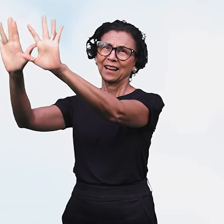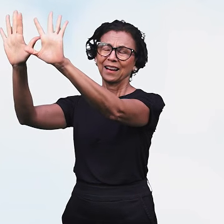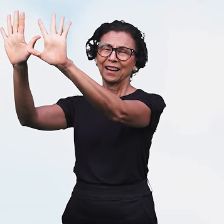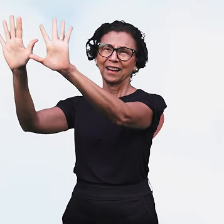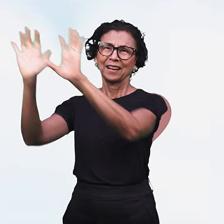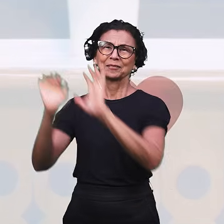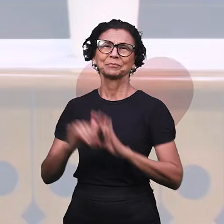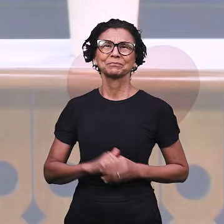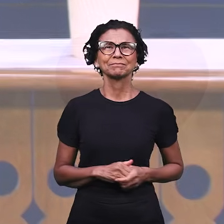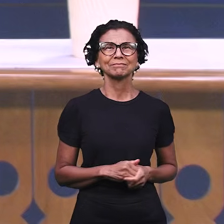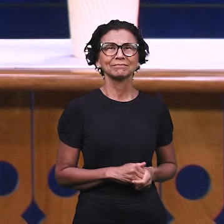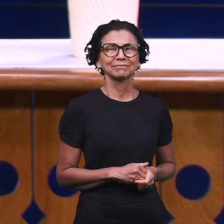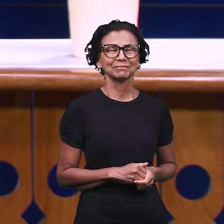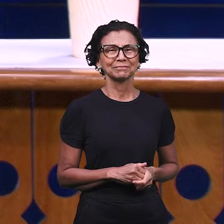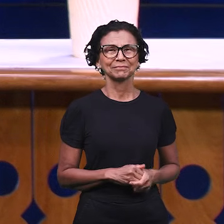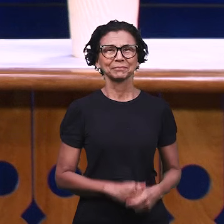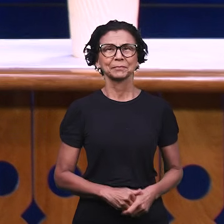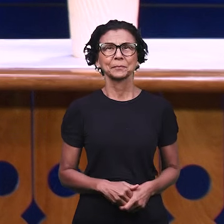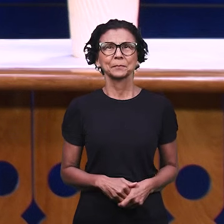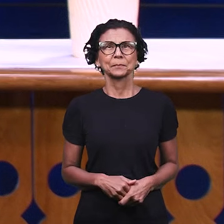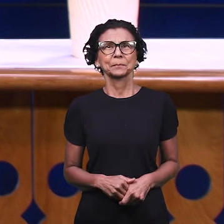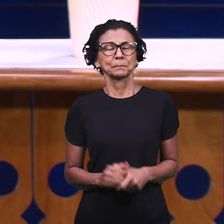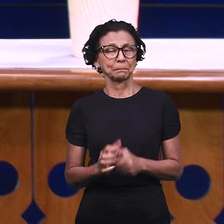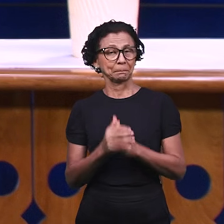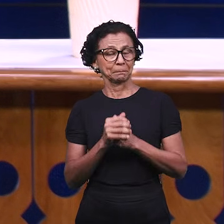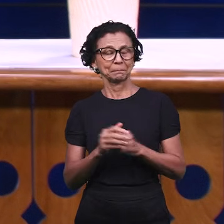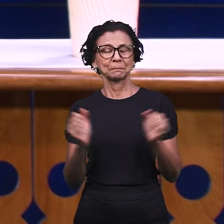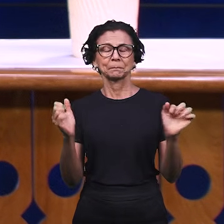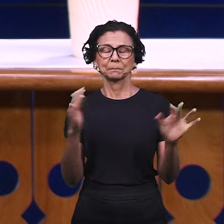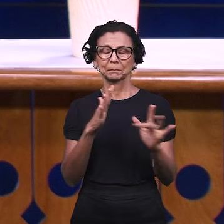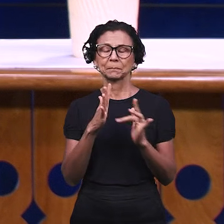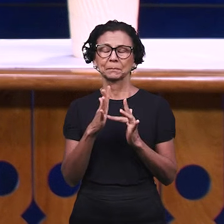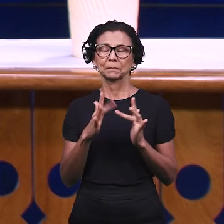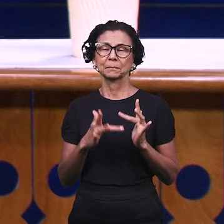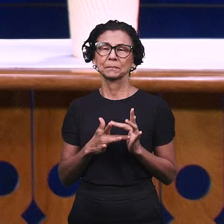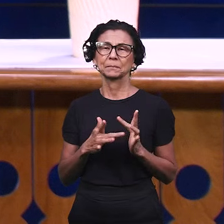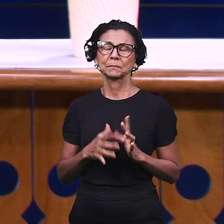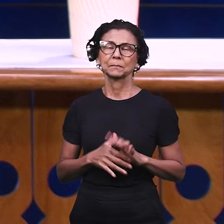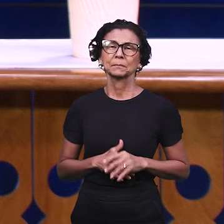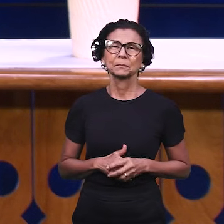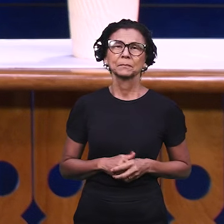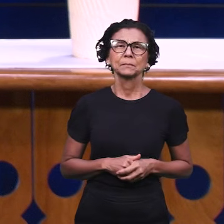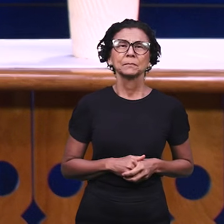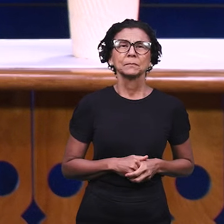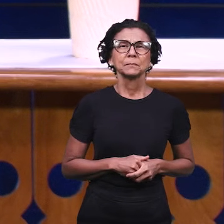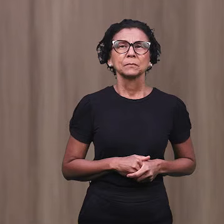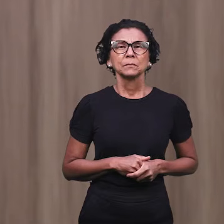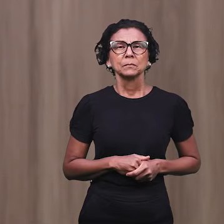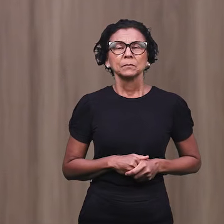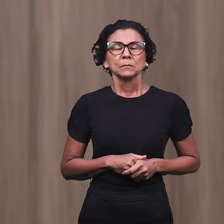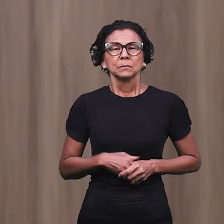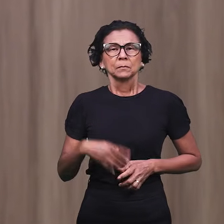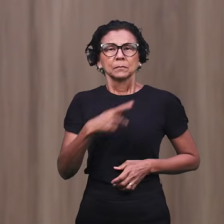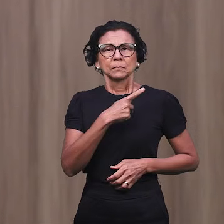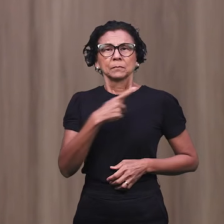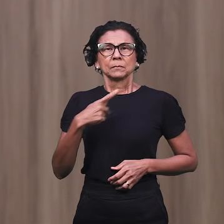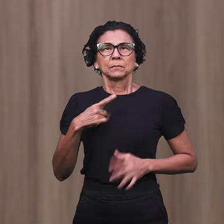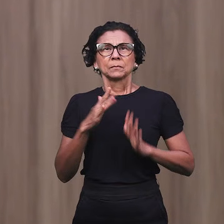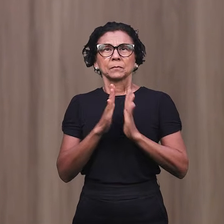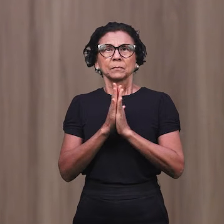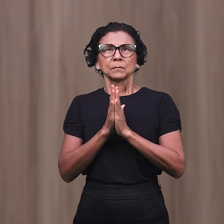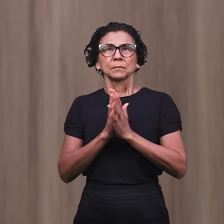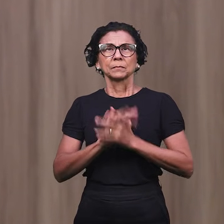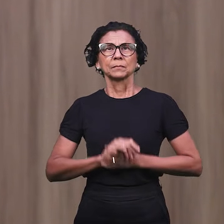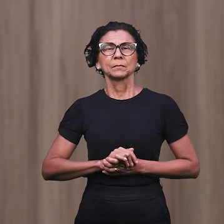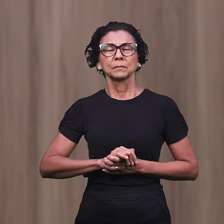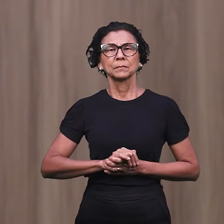fiel. Amém. Glória a Jesus. Agora teremos oração por parte de um pastor. Nosso Deus,